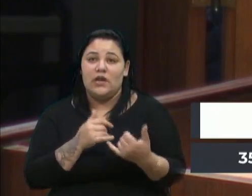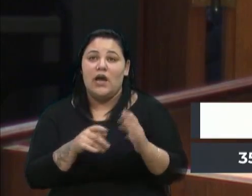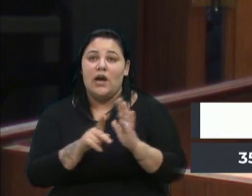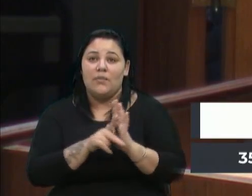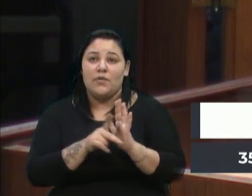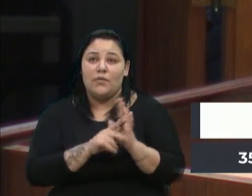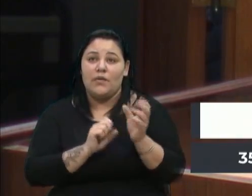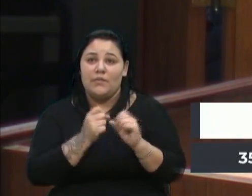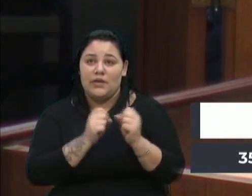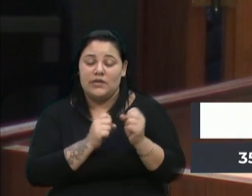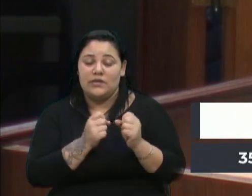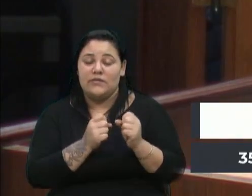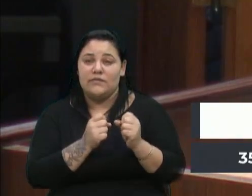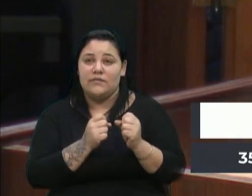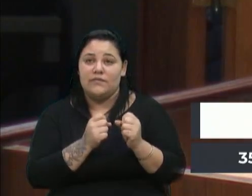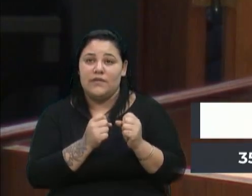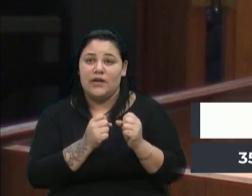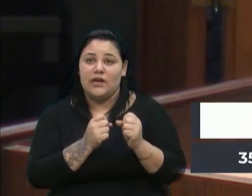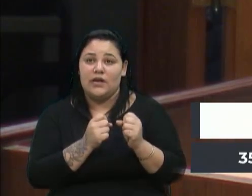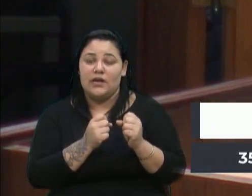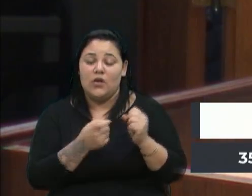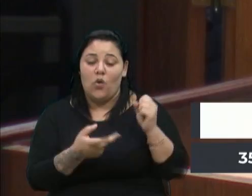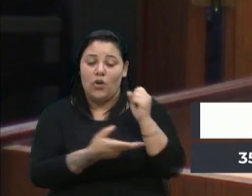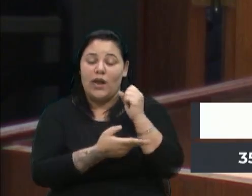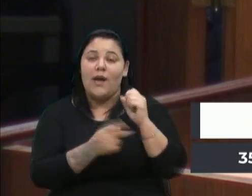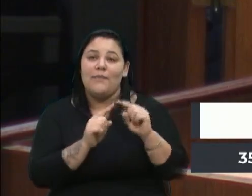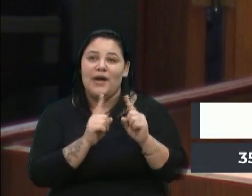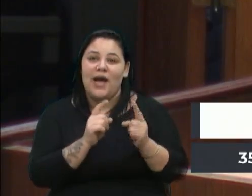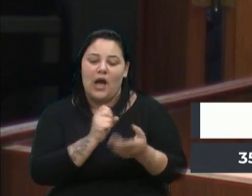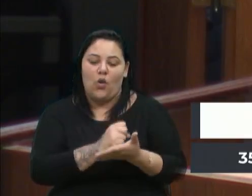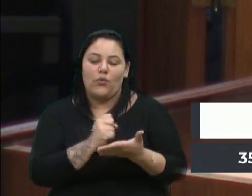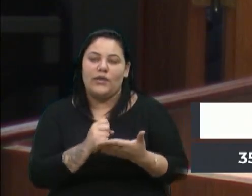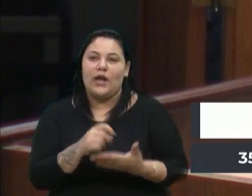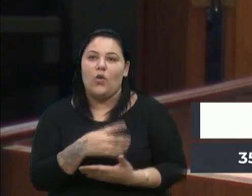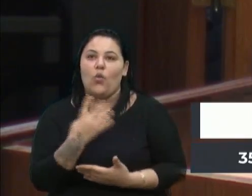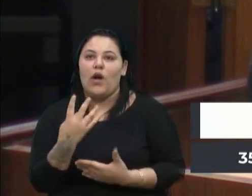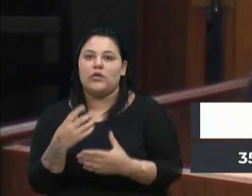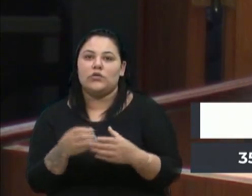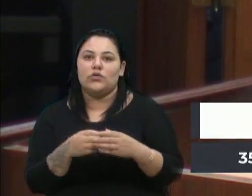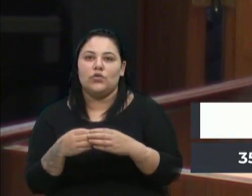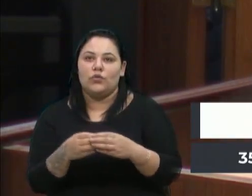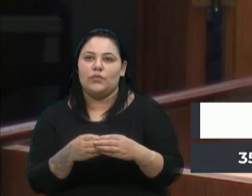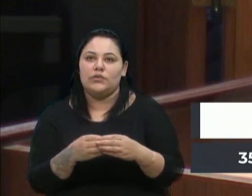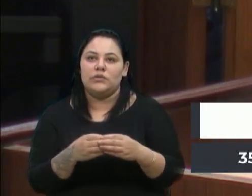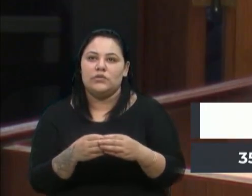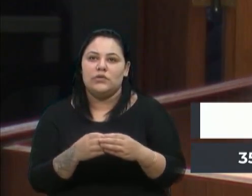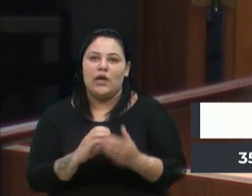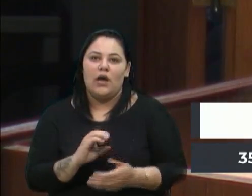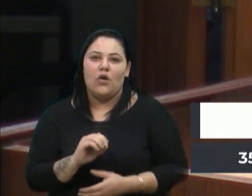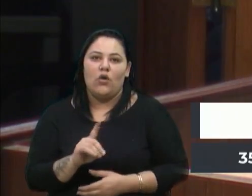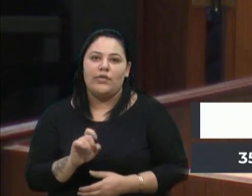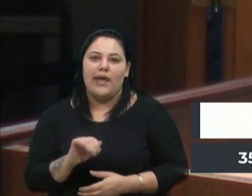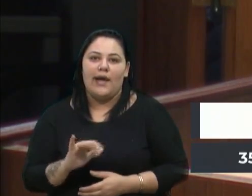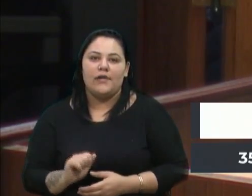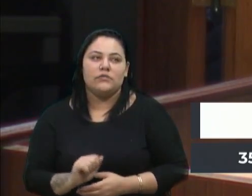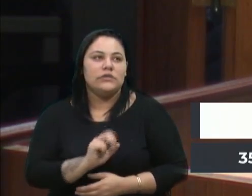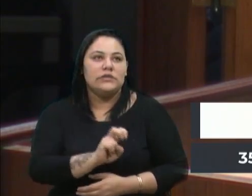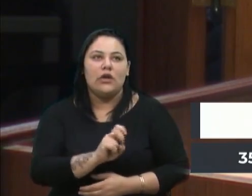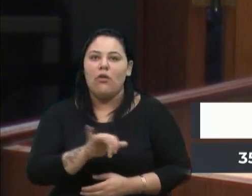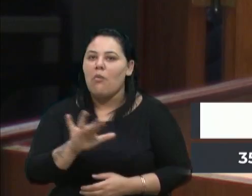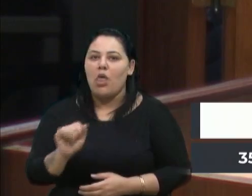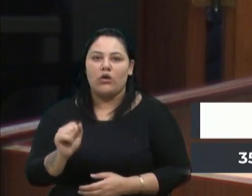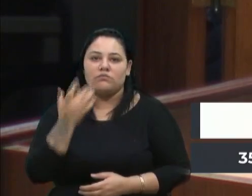cortar, mas nós precisamos achar uma saída. Contratar 4 equipes da Codeca vai 5 milhões, não sei. Nós precisamos achar uma saída,